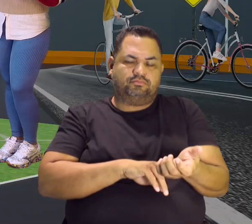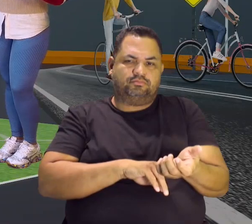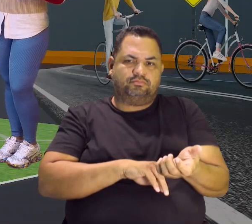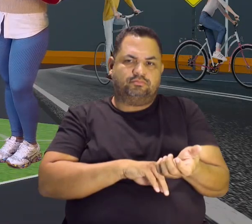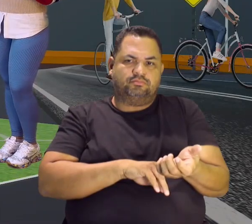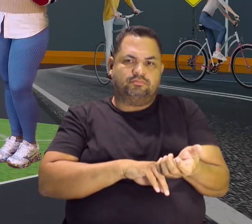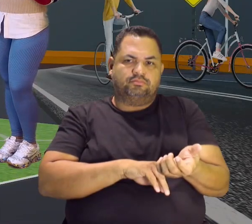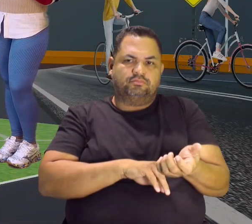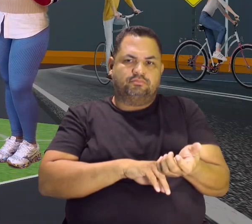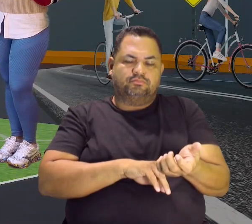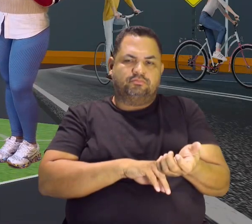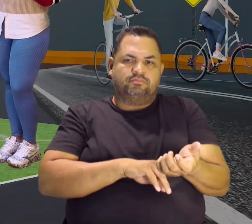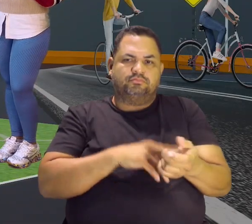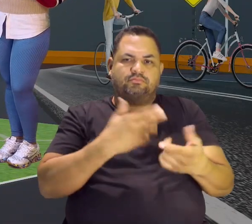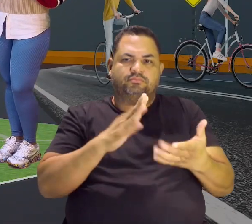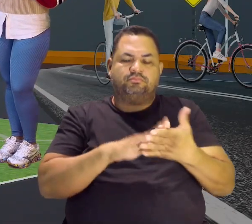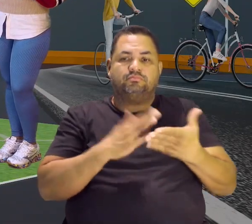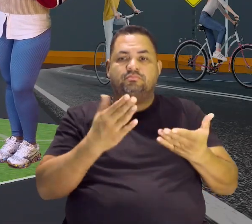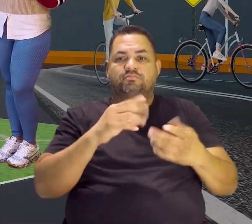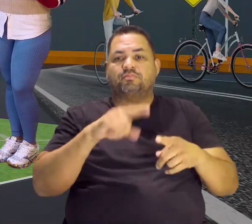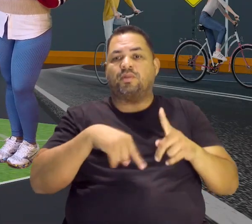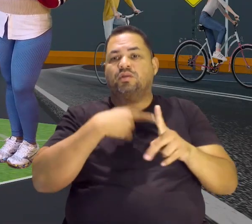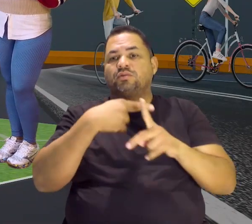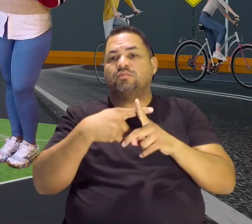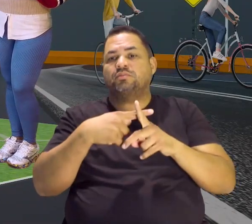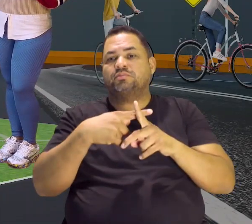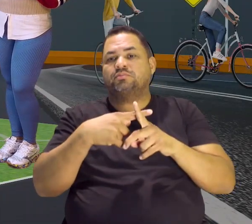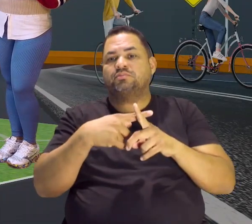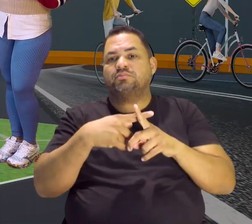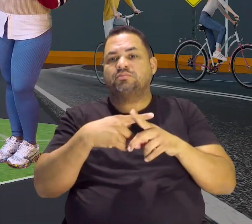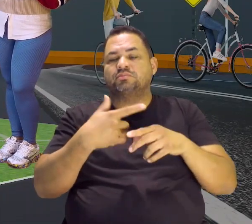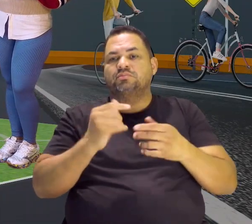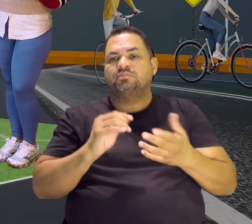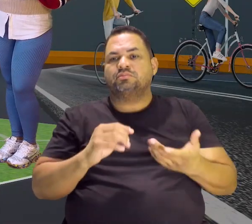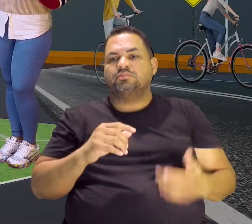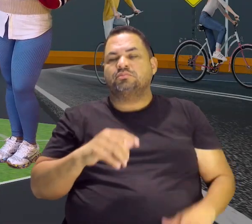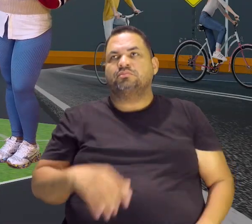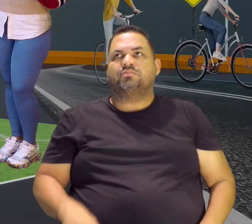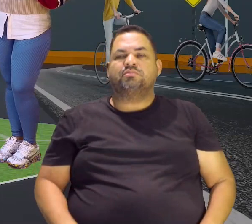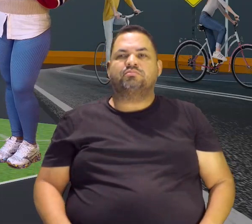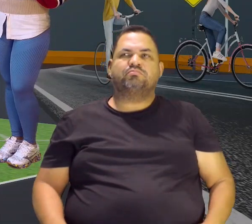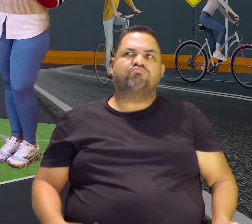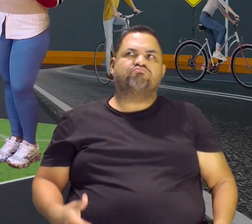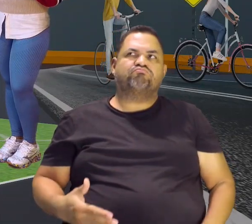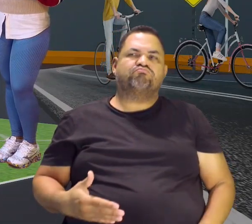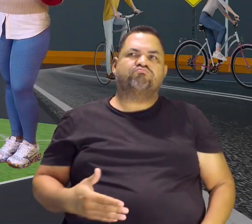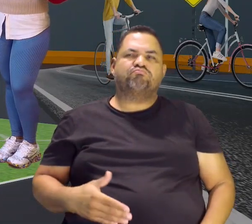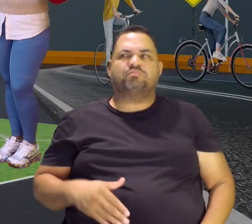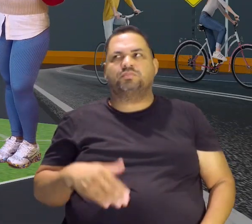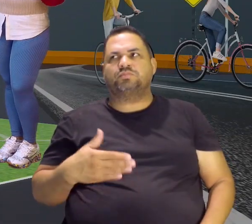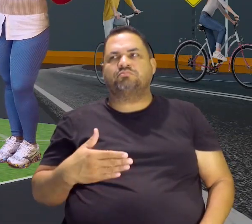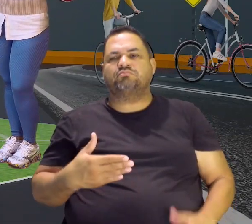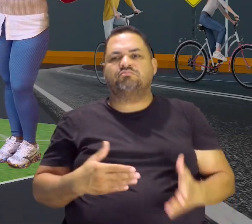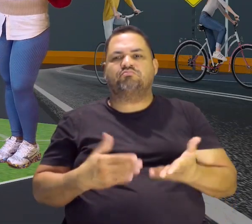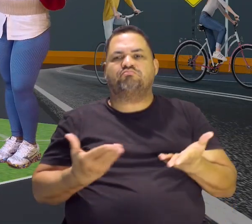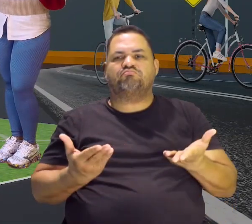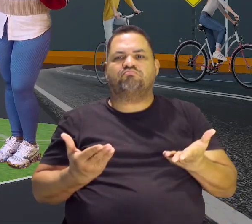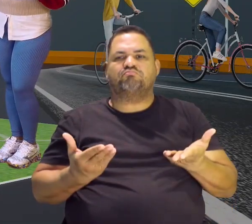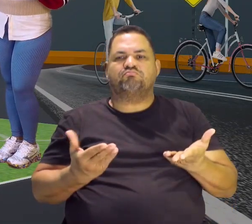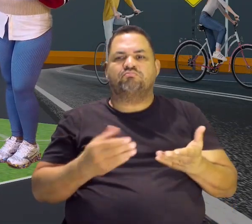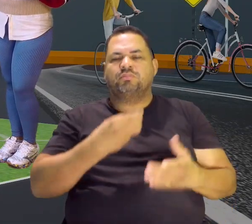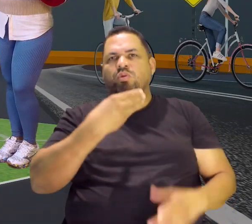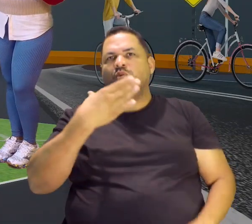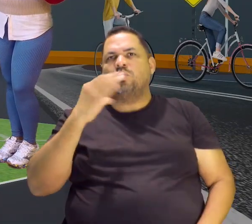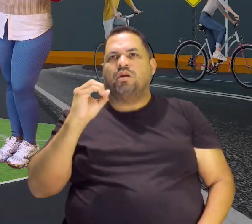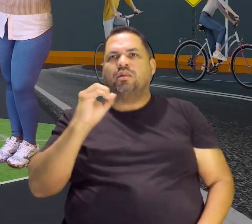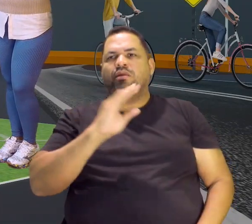10, tu vai agora somar esses valores, tá? Deu lá, sei lá, deu 40